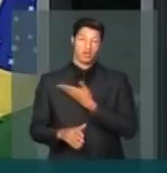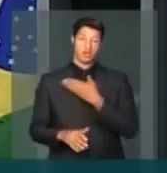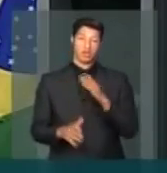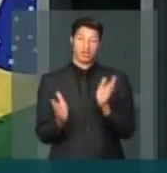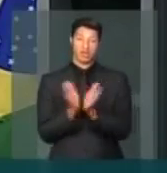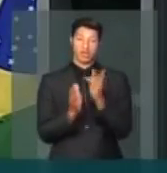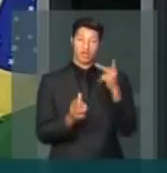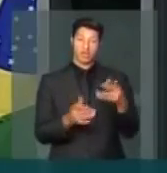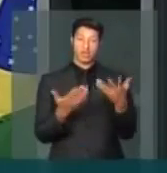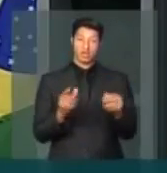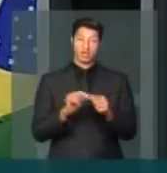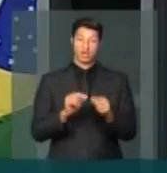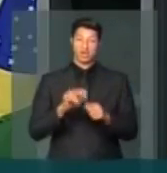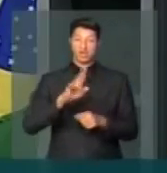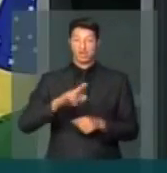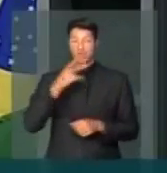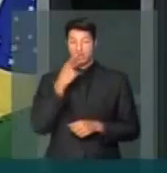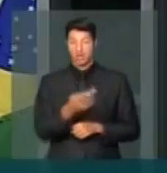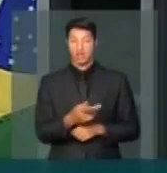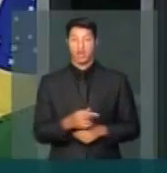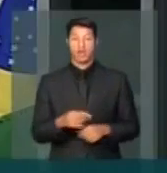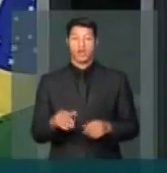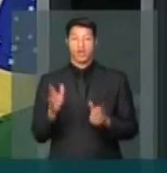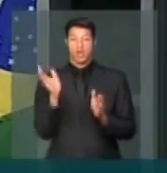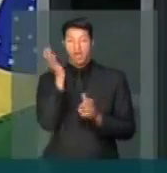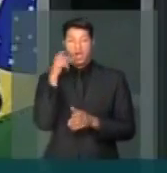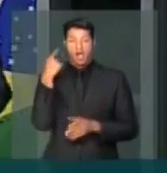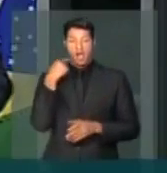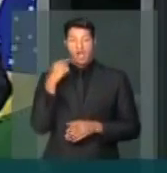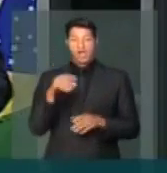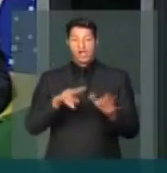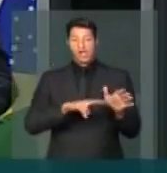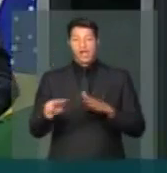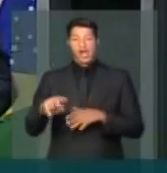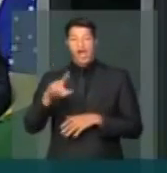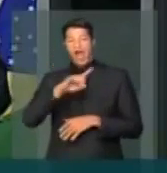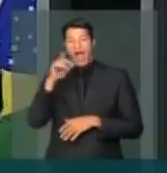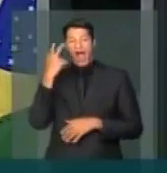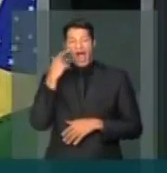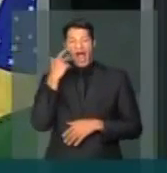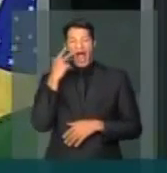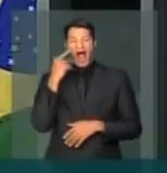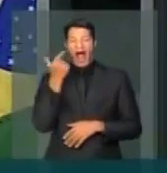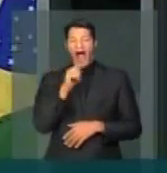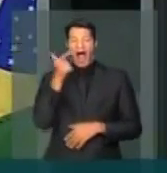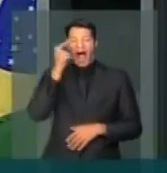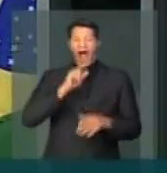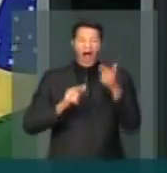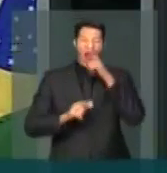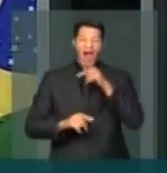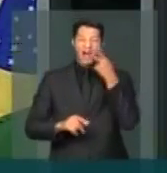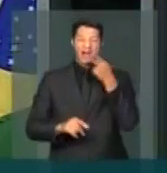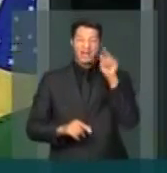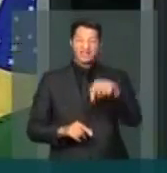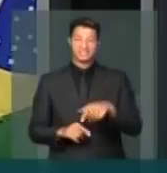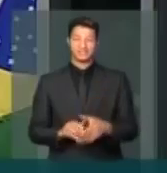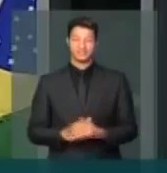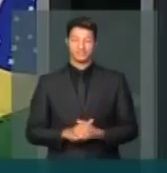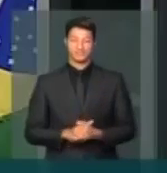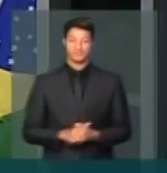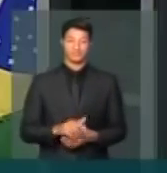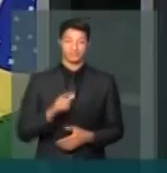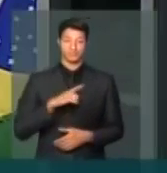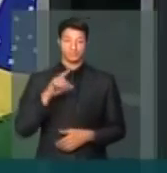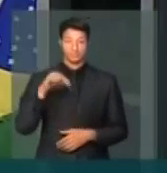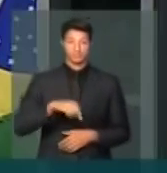partido dele querem fazer uso da palavra. E os parlamentares, durante a sessão, os dias normais, não conseguem falar aqui.